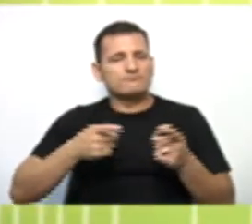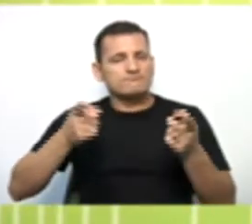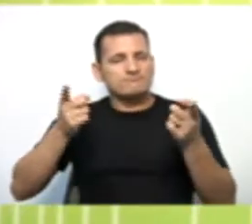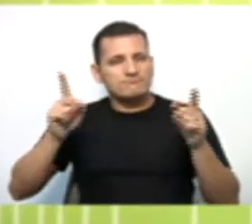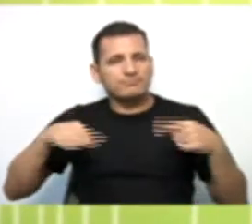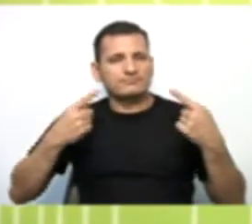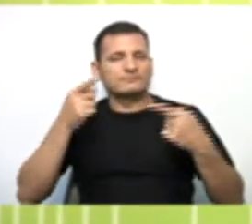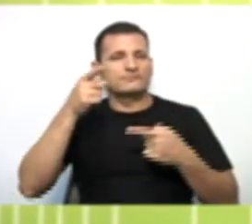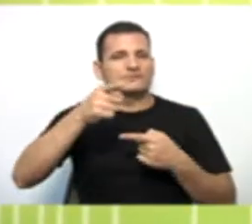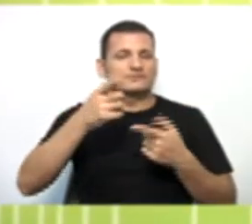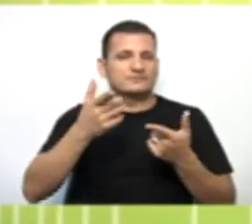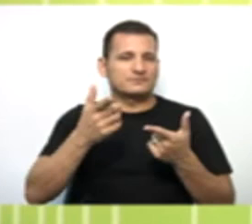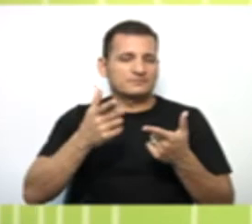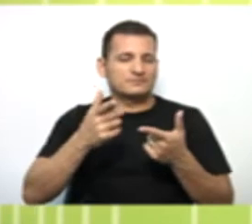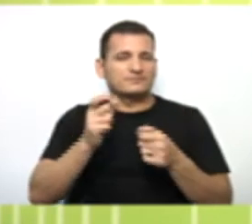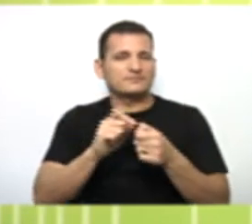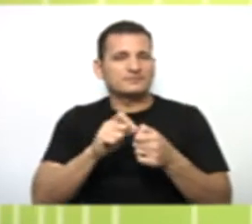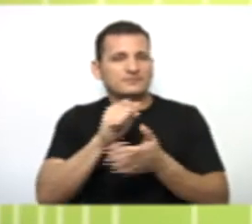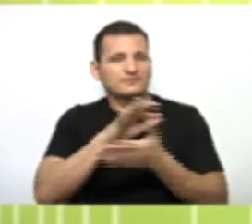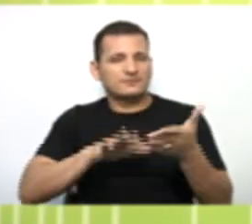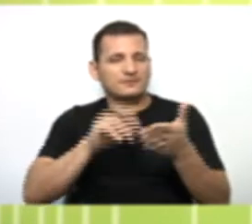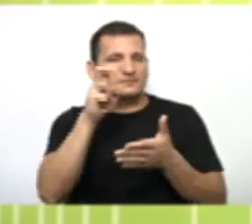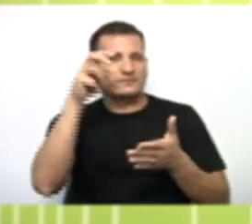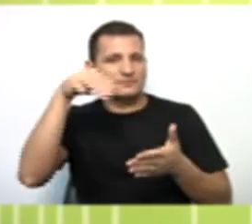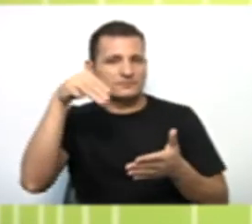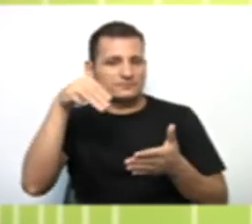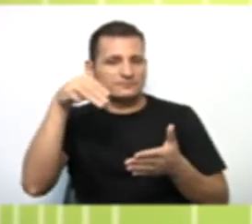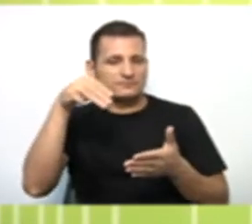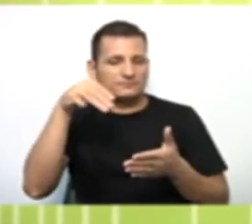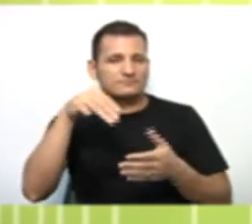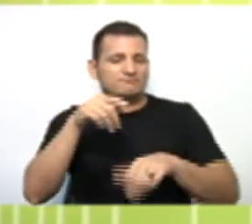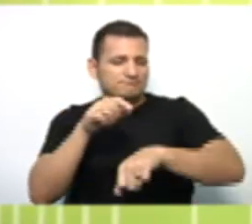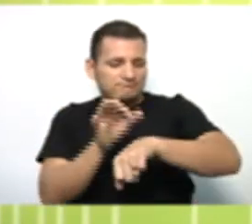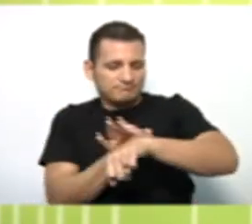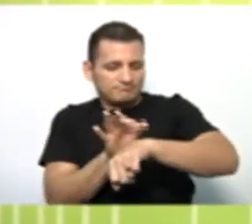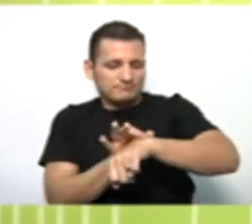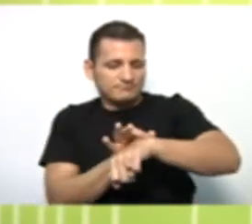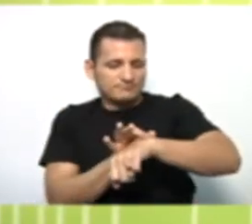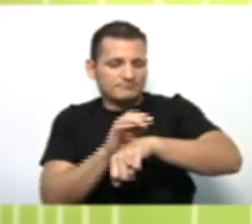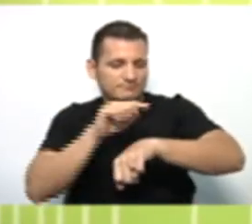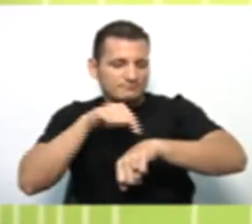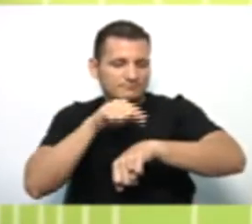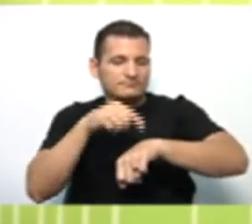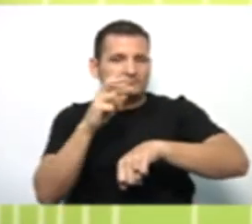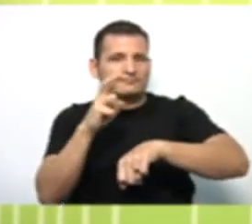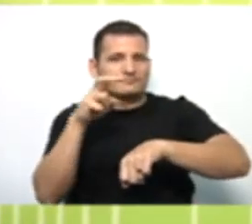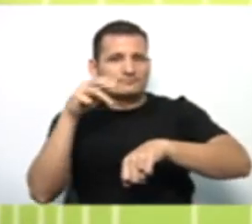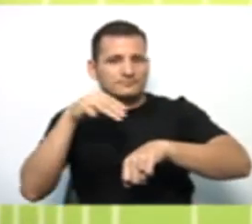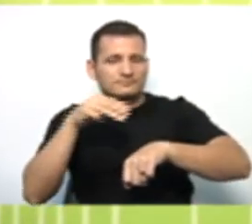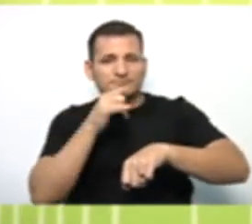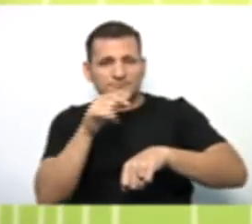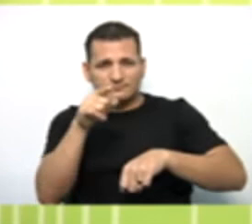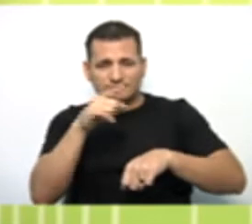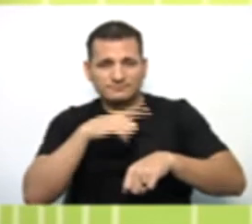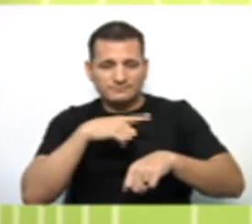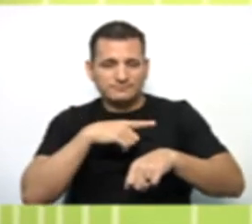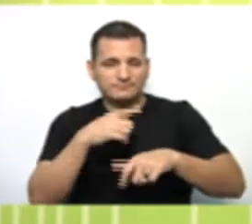você a fazer essa atividade em 5 minutos. 5 minutos, cronometrado ali, né? Se alguém estiver aí na sala e